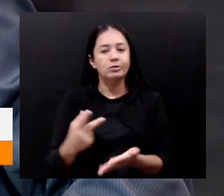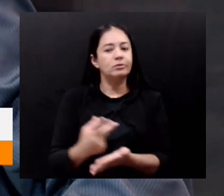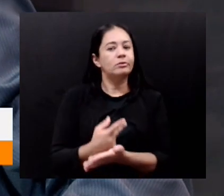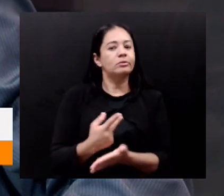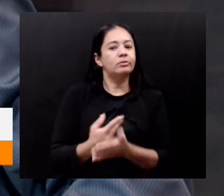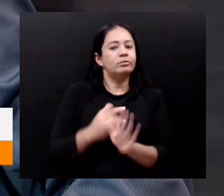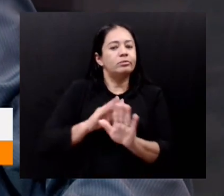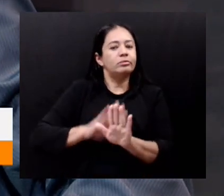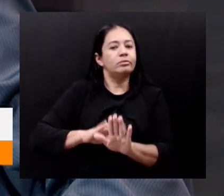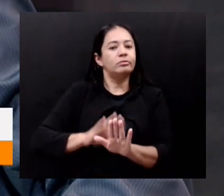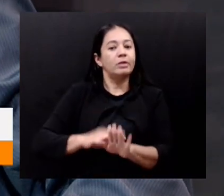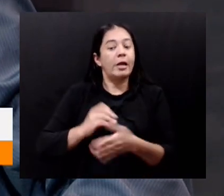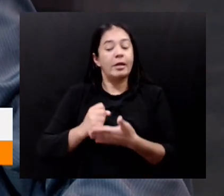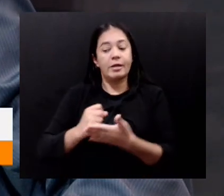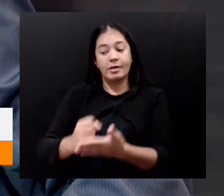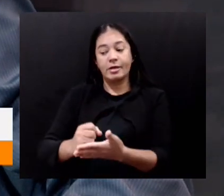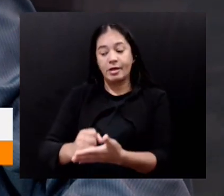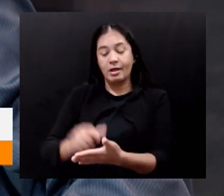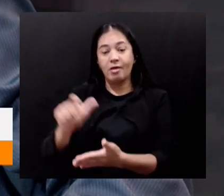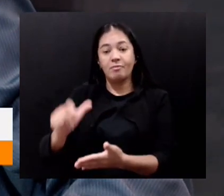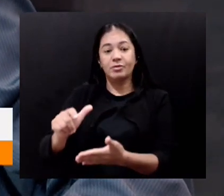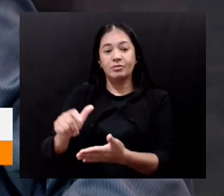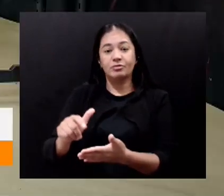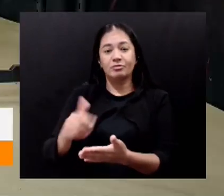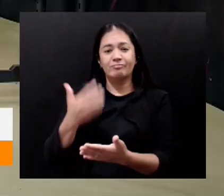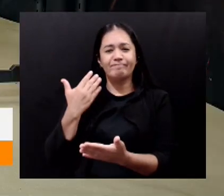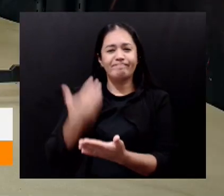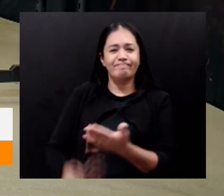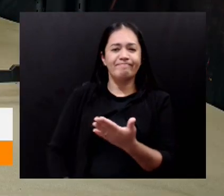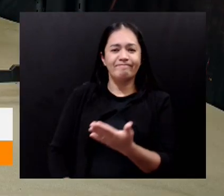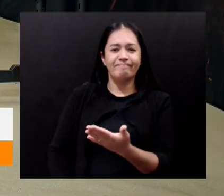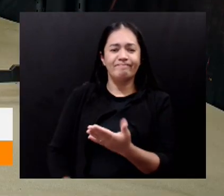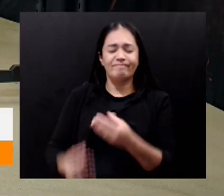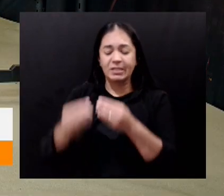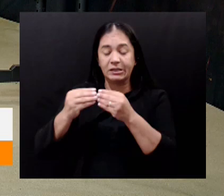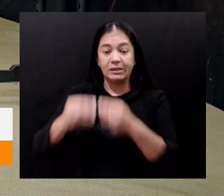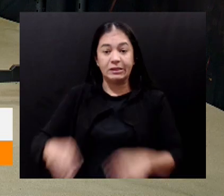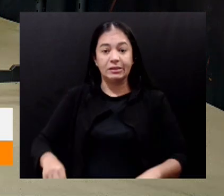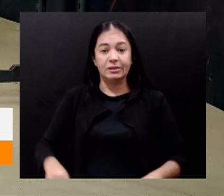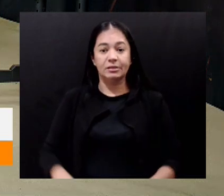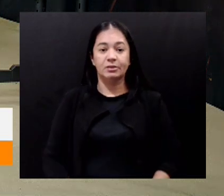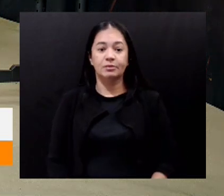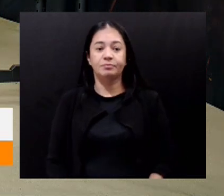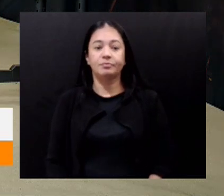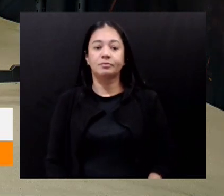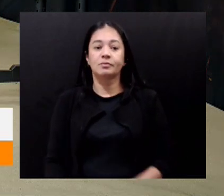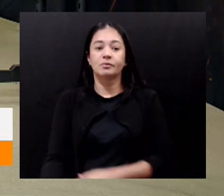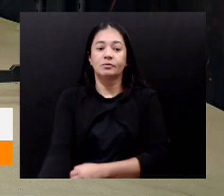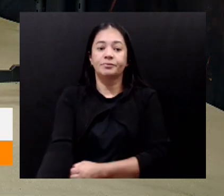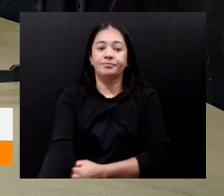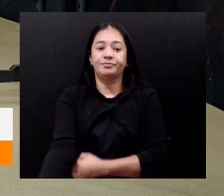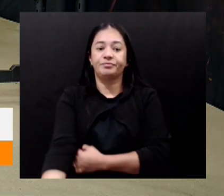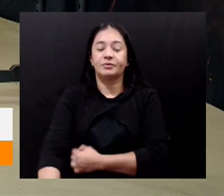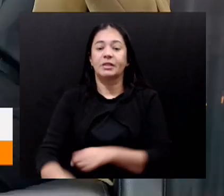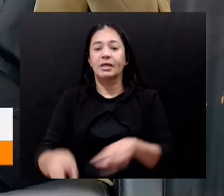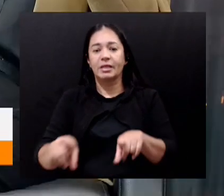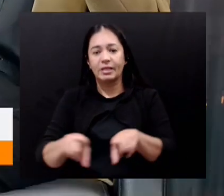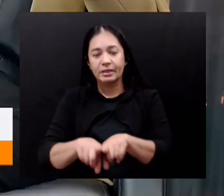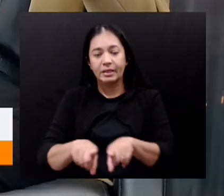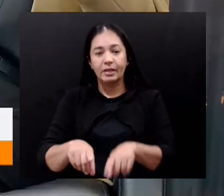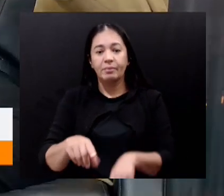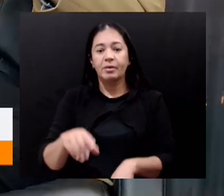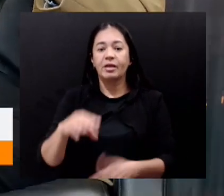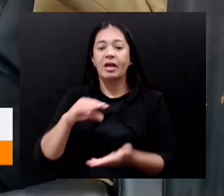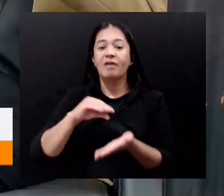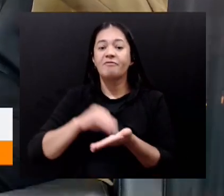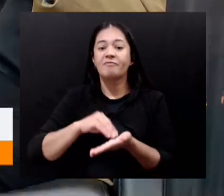nesse processo e levam tombos homéricos, Uau. infelizmente. E há a questão também de muita desinformação, Exato. não é? Eu acho que passa